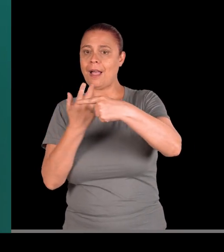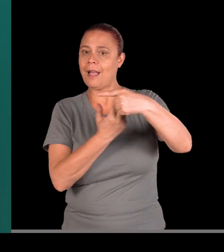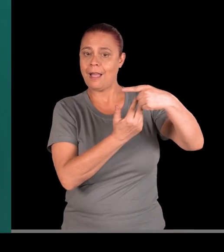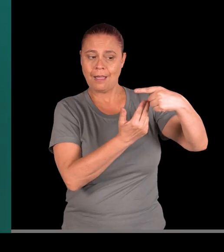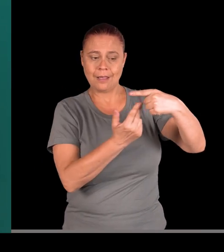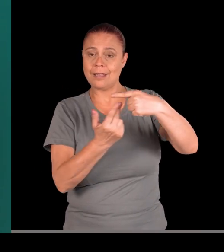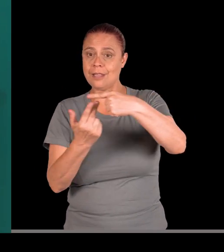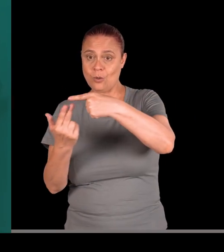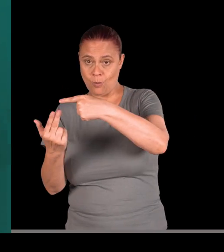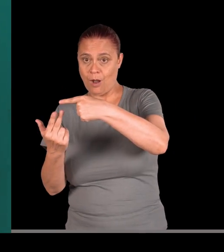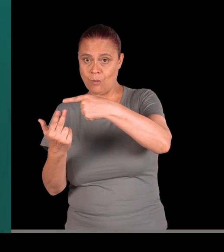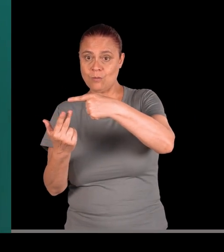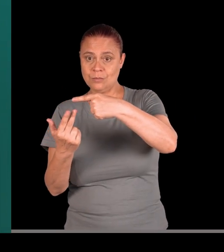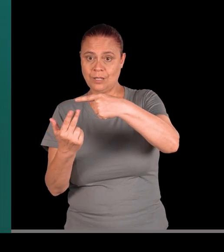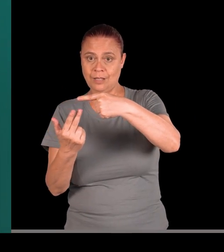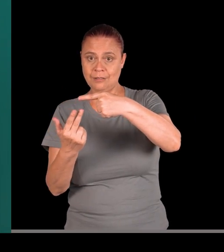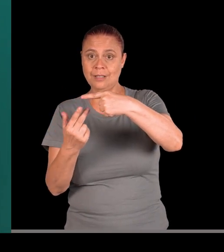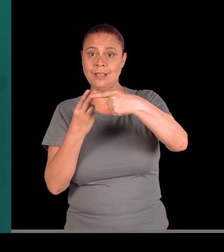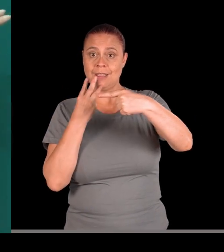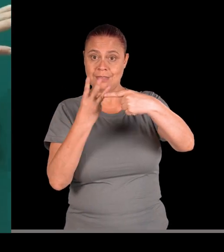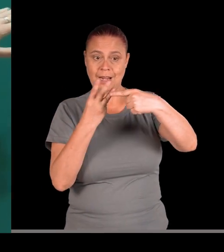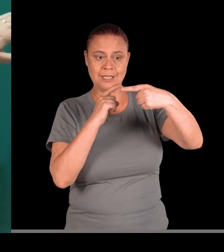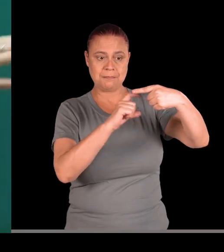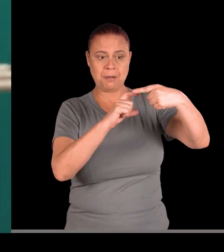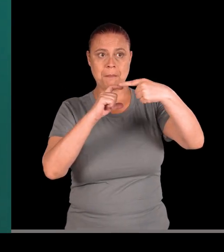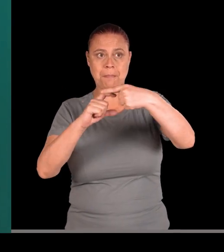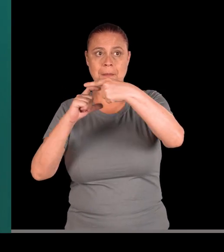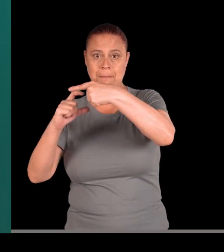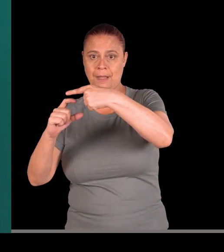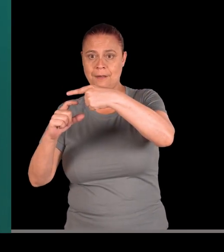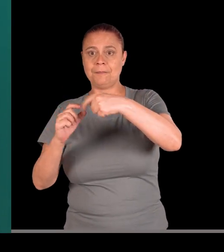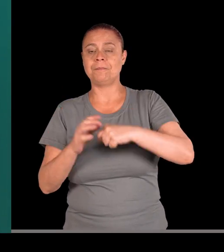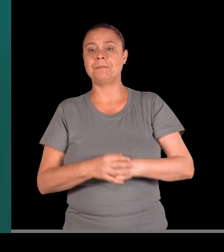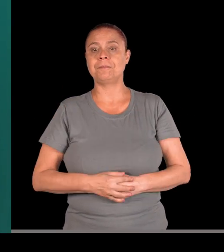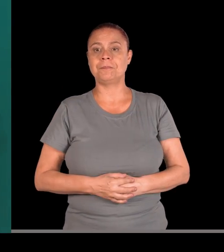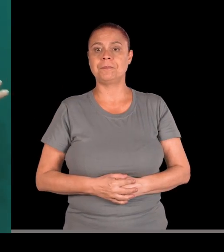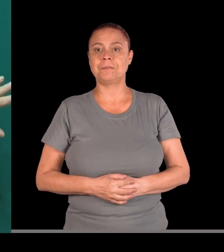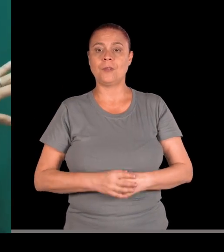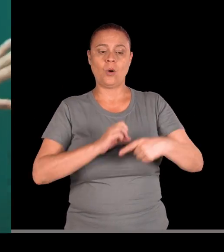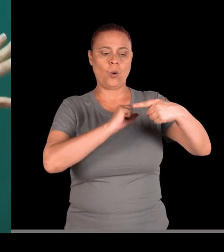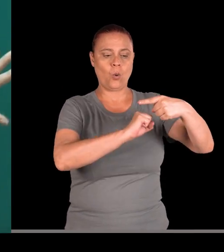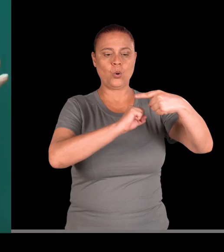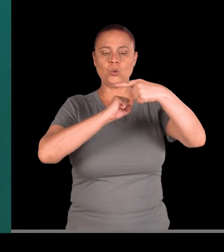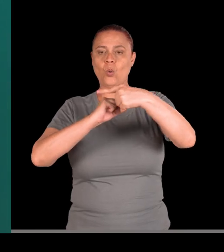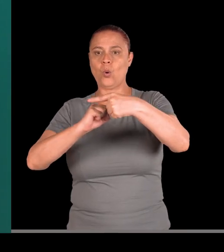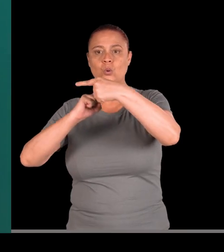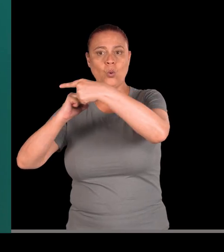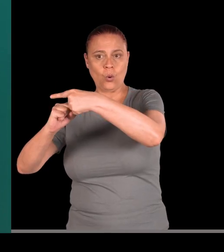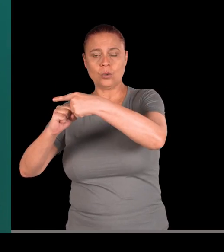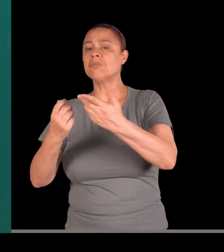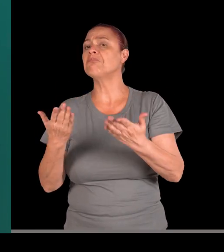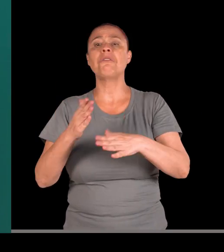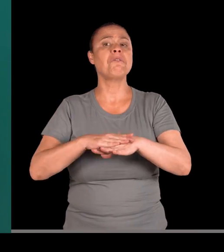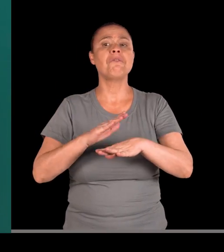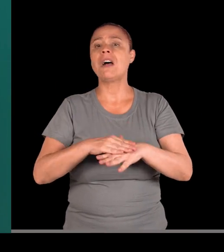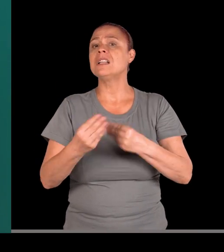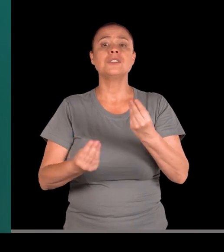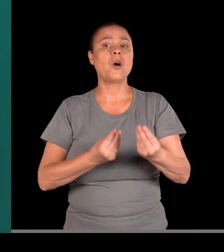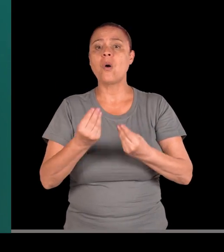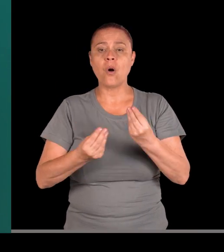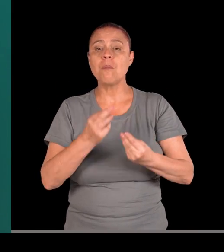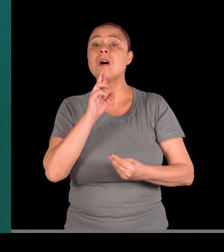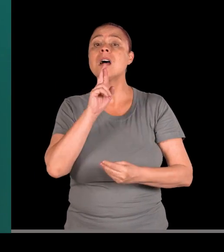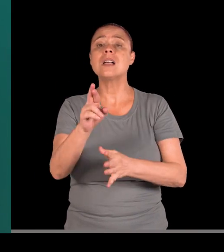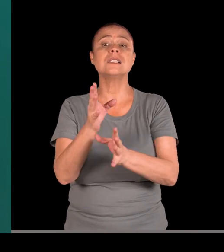frações equivalentes a essas frações, onde os denominadores são iguais a 8.